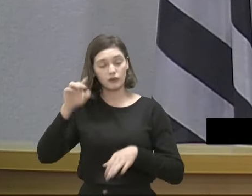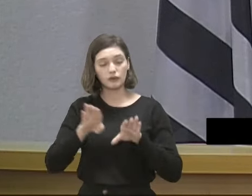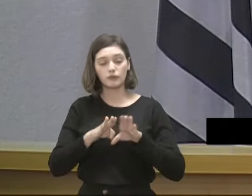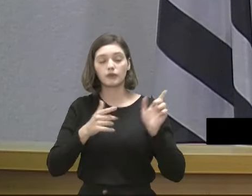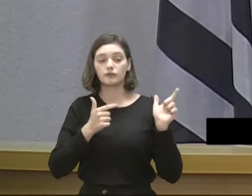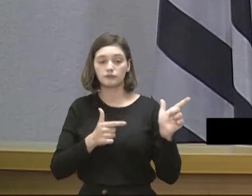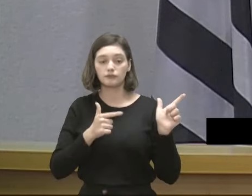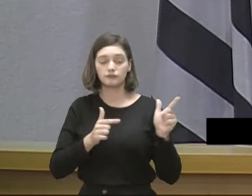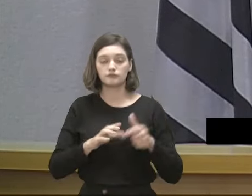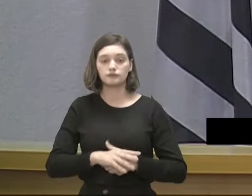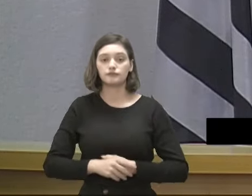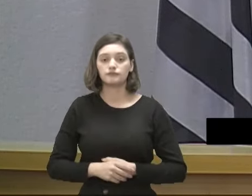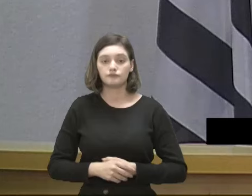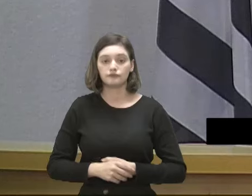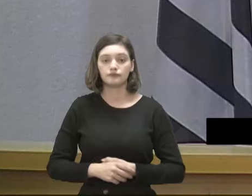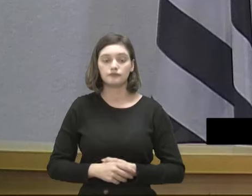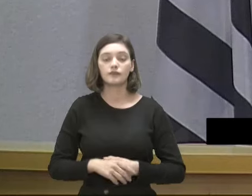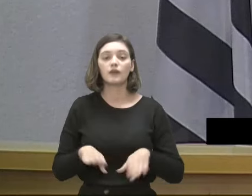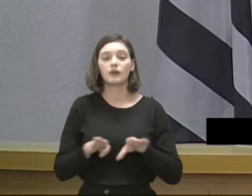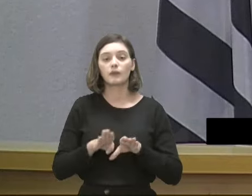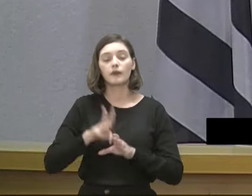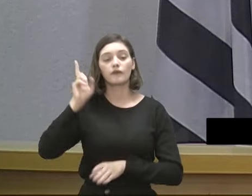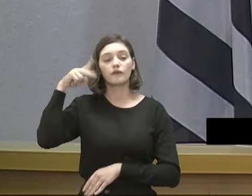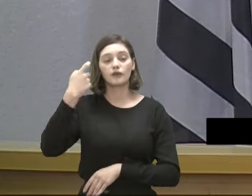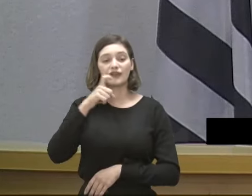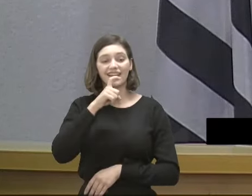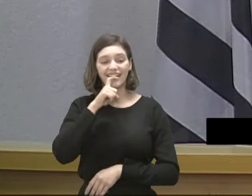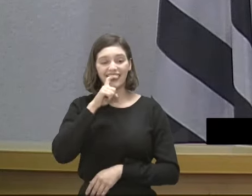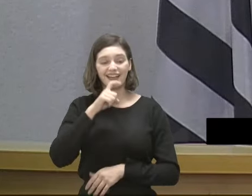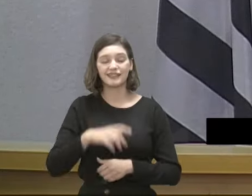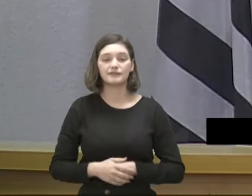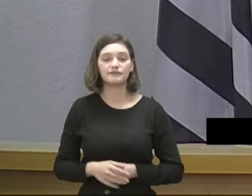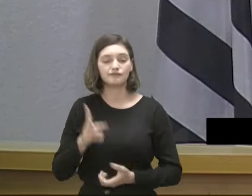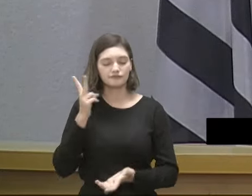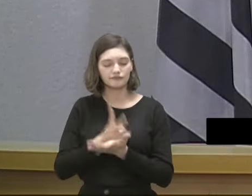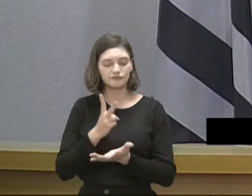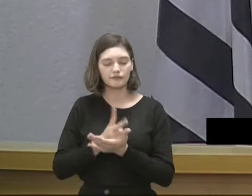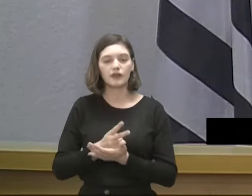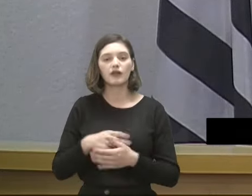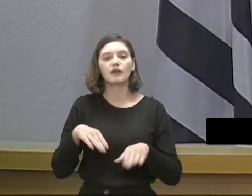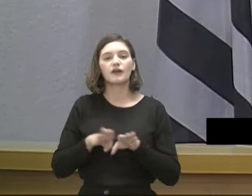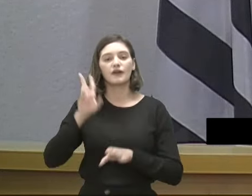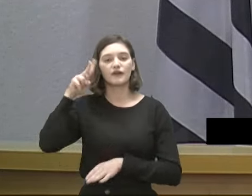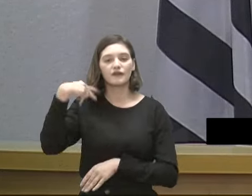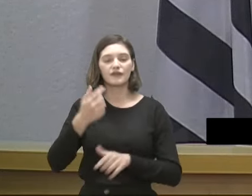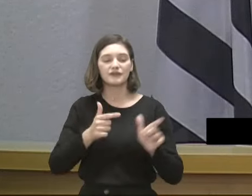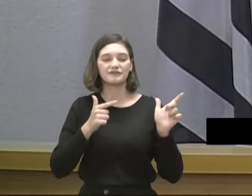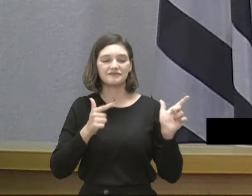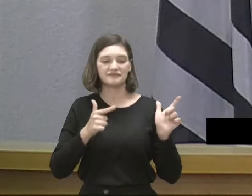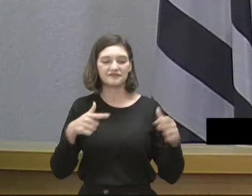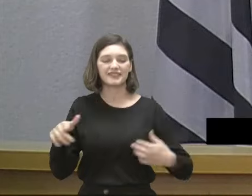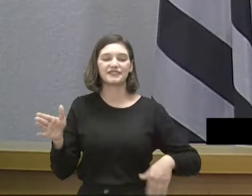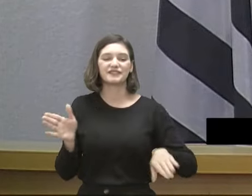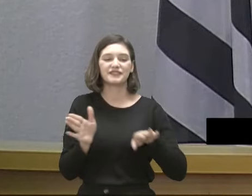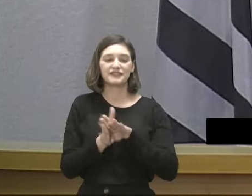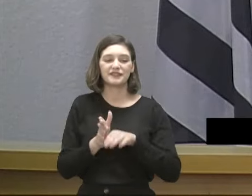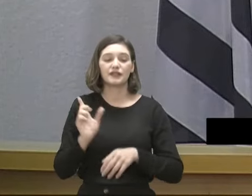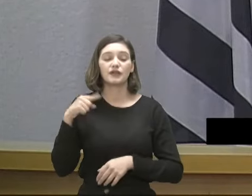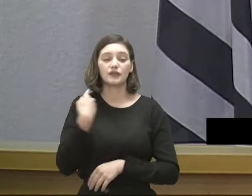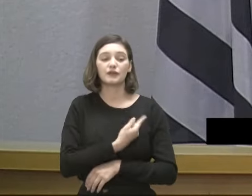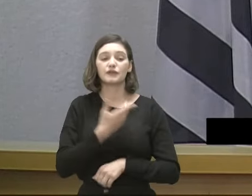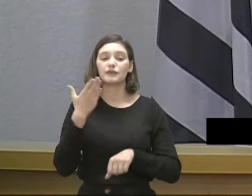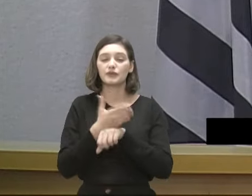Barreto, vereador Dentinho também participa muito da... A vereadora Alberto chegou, presidente desta casa. Nós